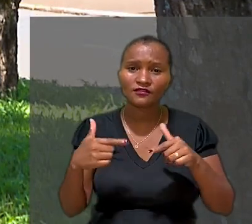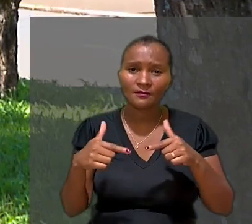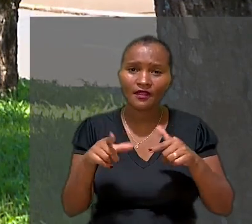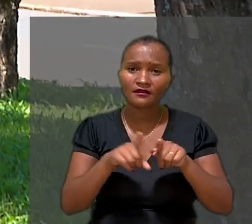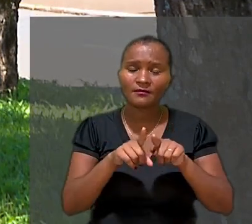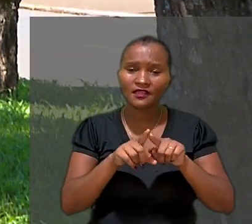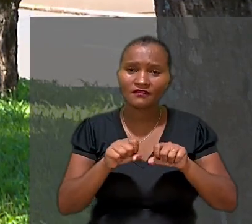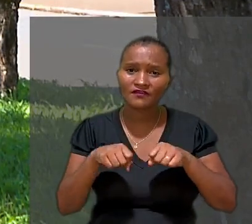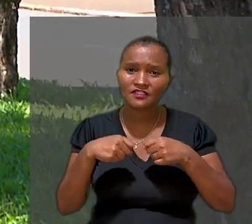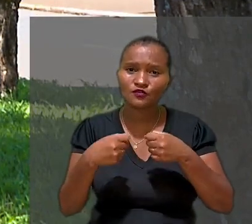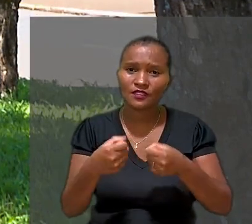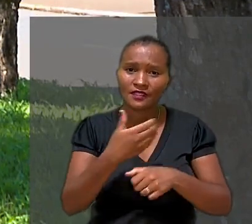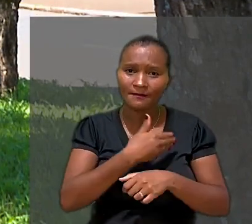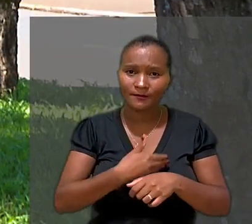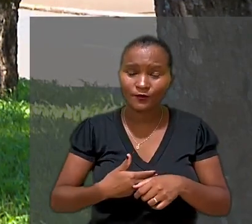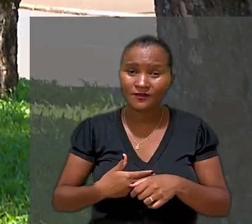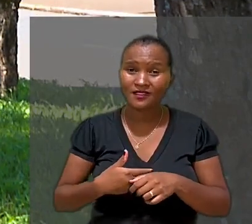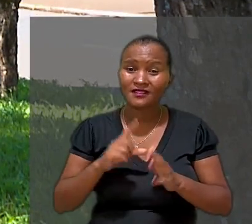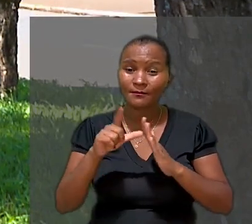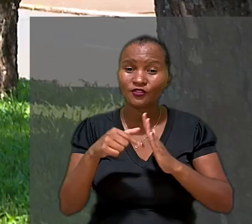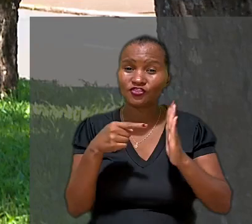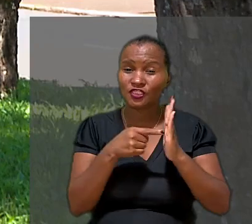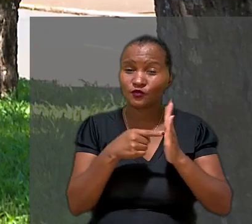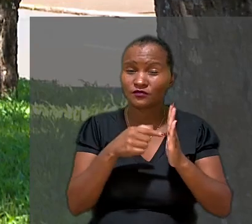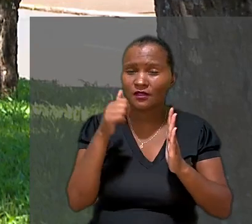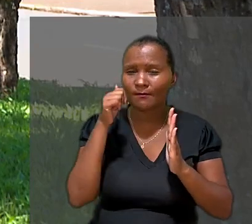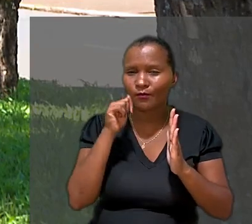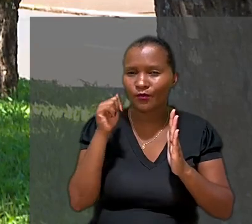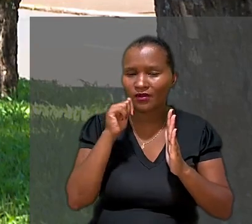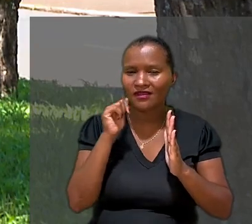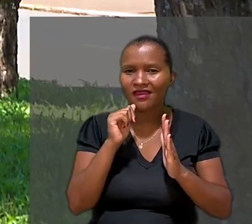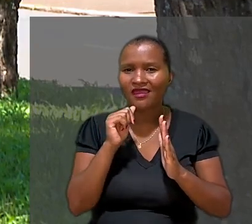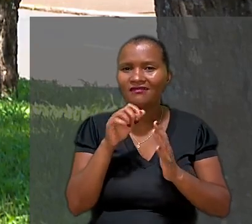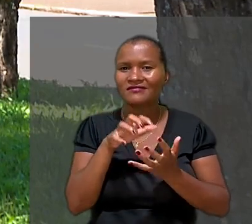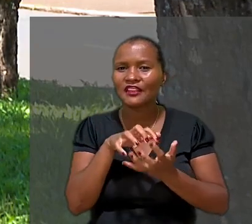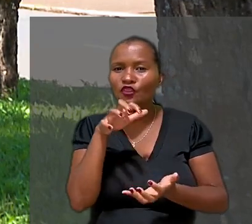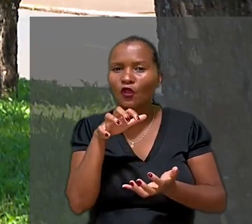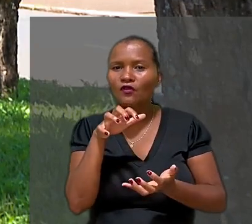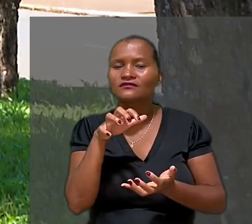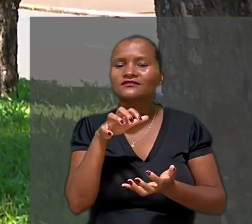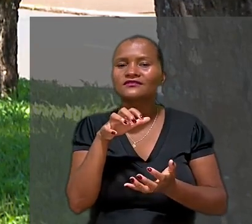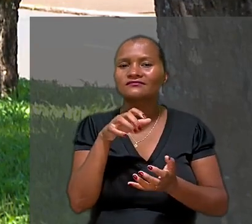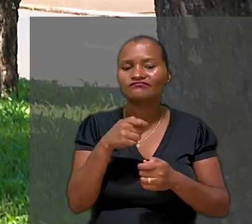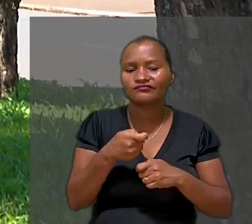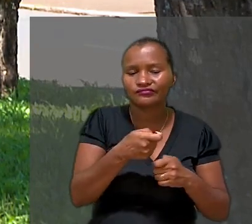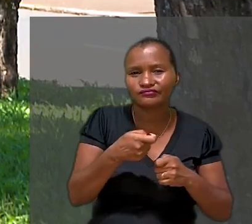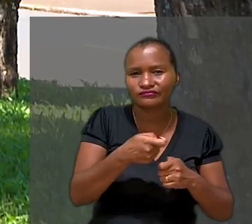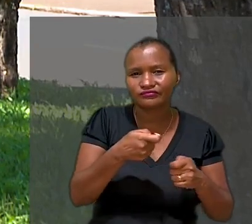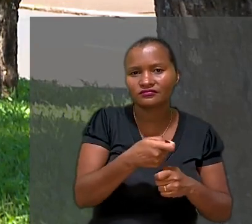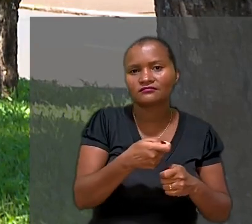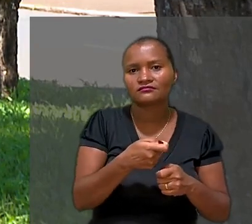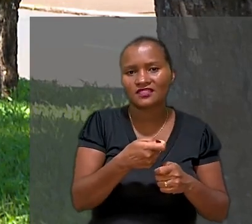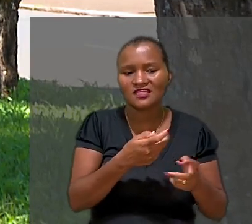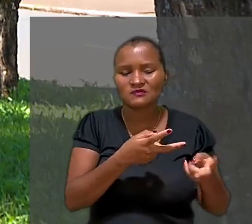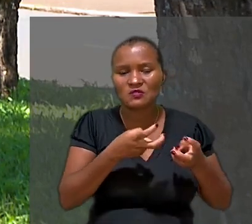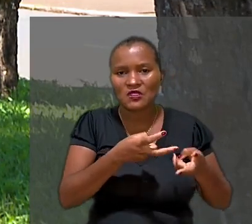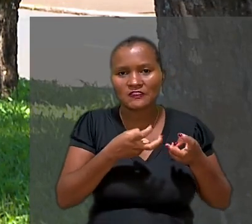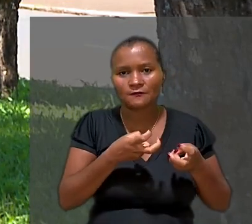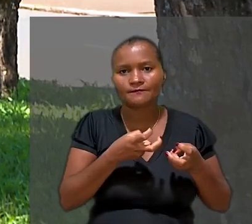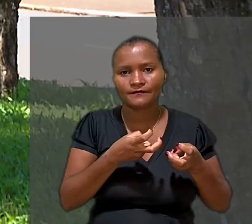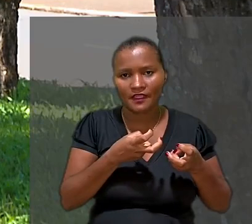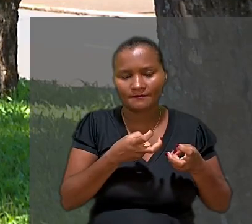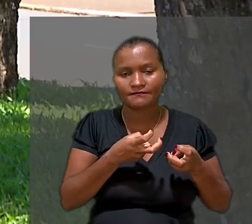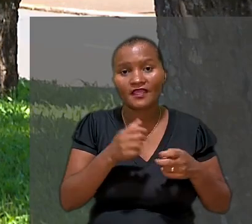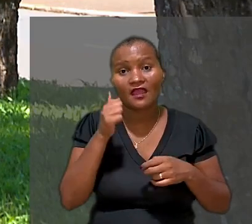Pública da União após denúncia de que uma idosa estava sendo vítima de violência, como tortura psicológica e exploração. De acordo